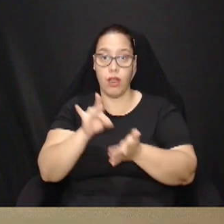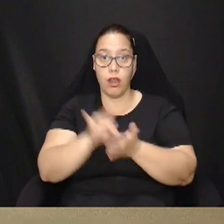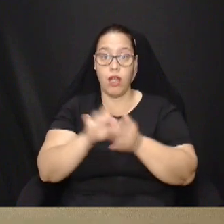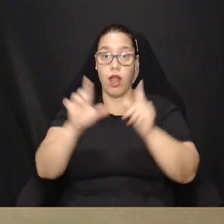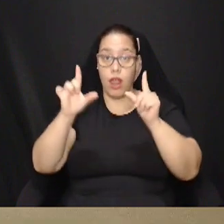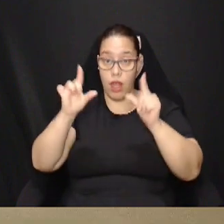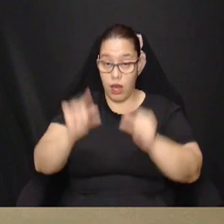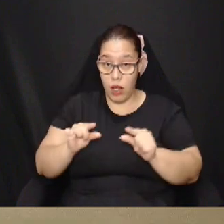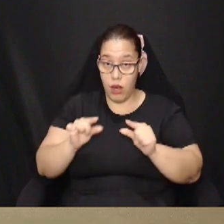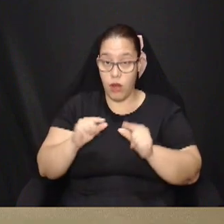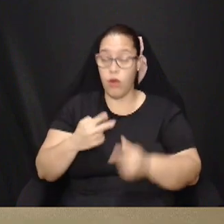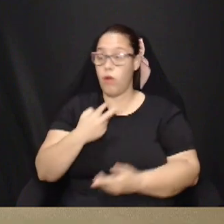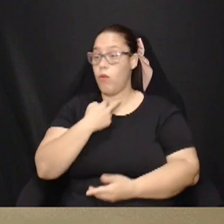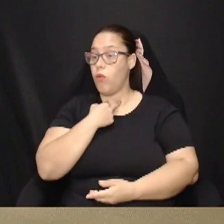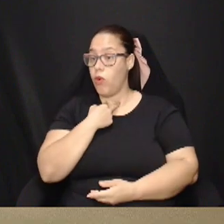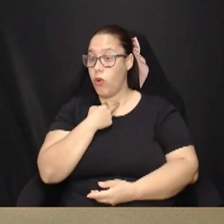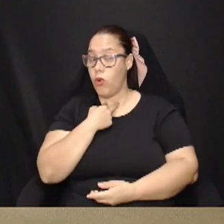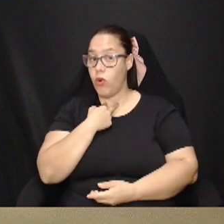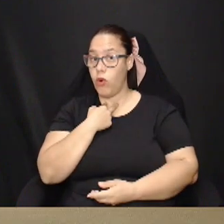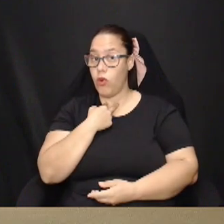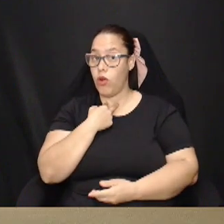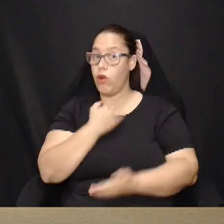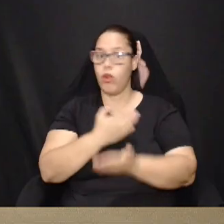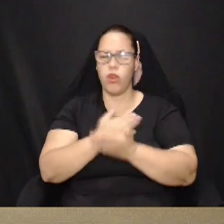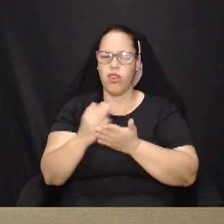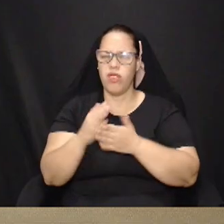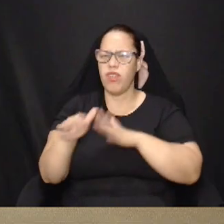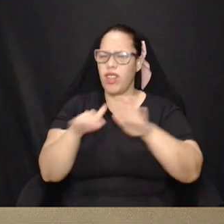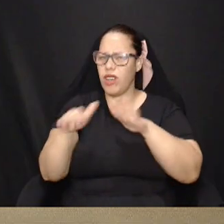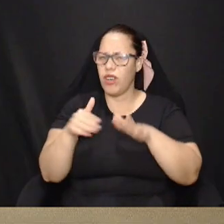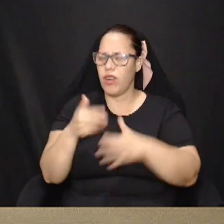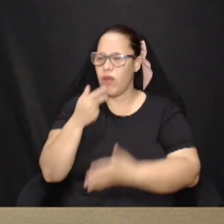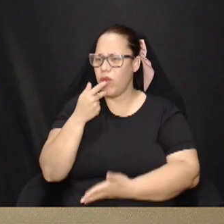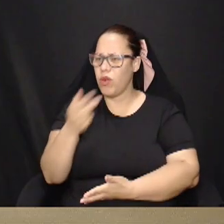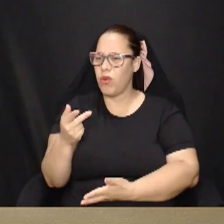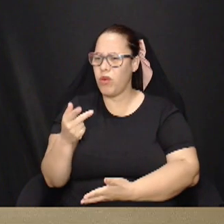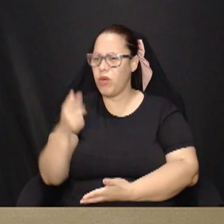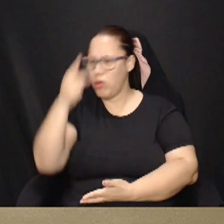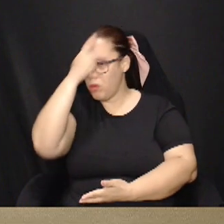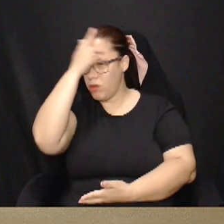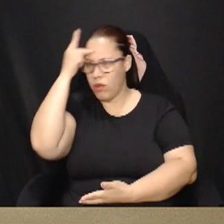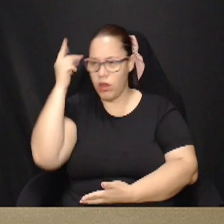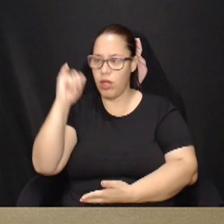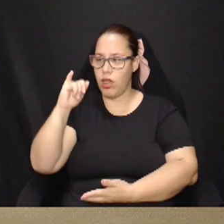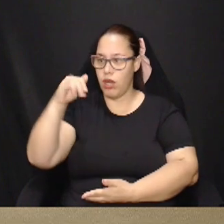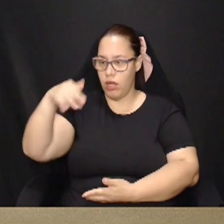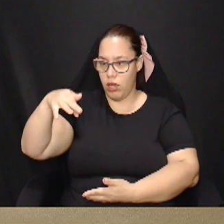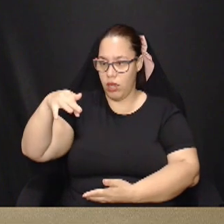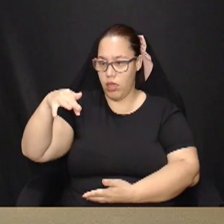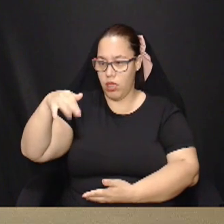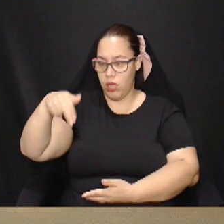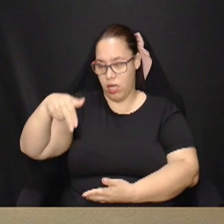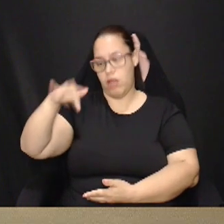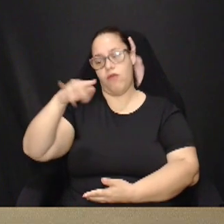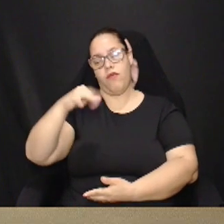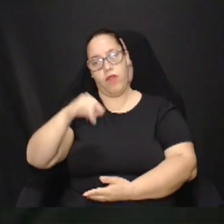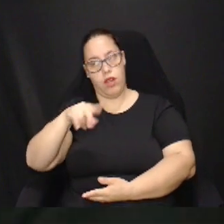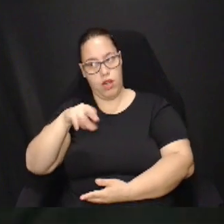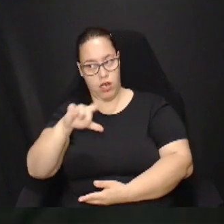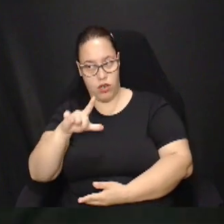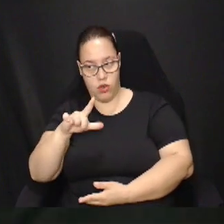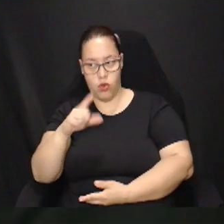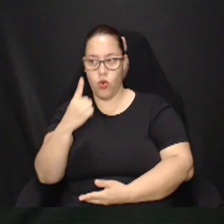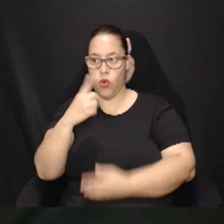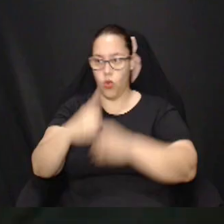que não pode. A partir de que momento é considerado uma pessoa infértil? A partir de quanto tempo? O casal, 1 ano,